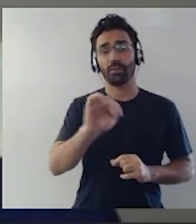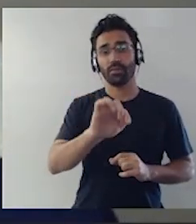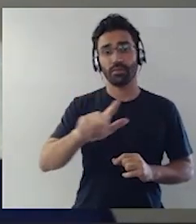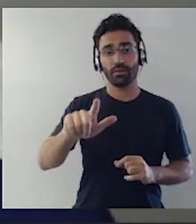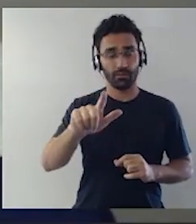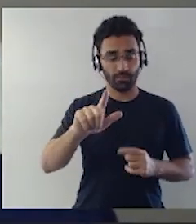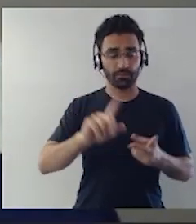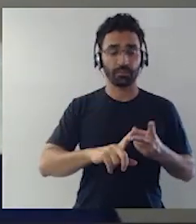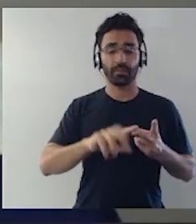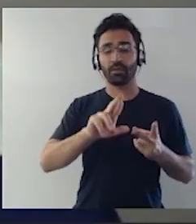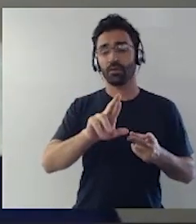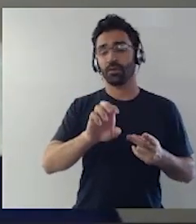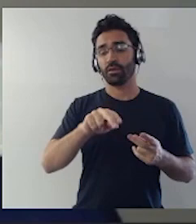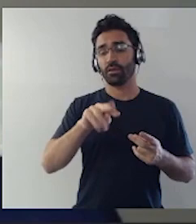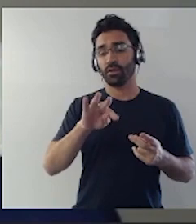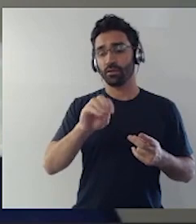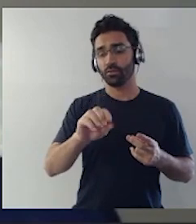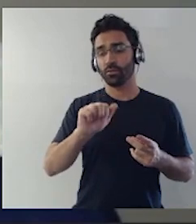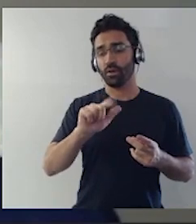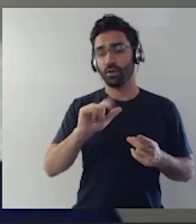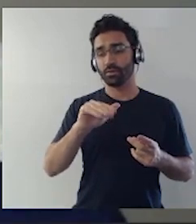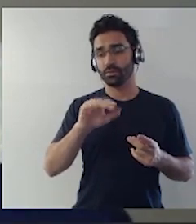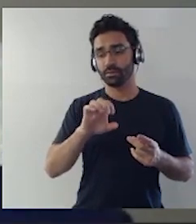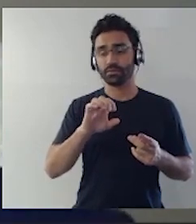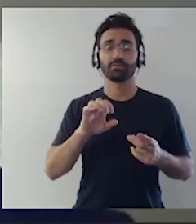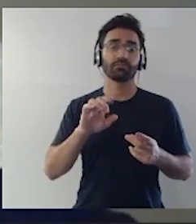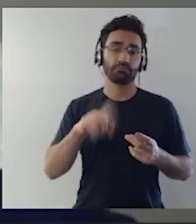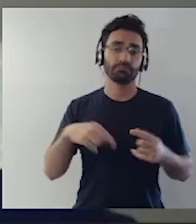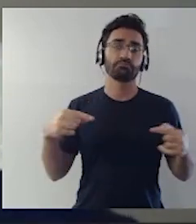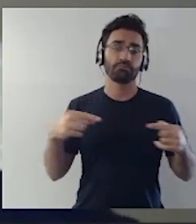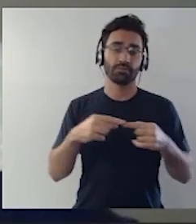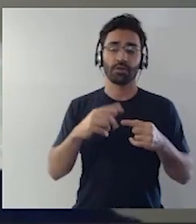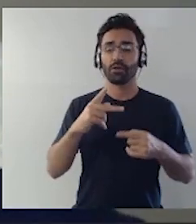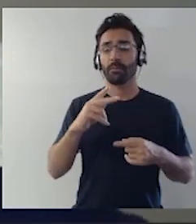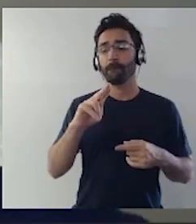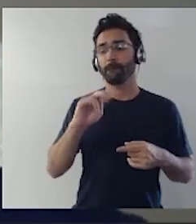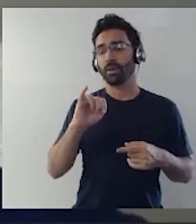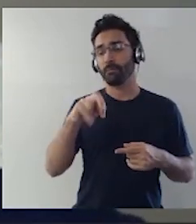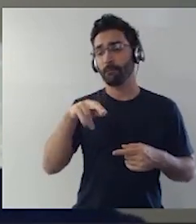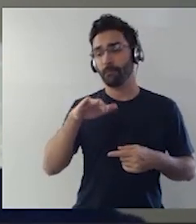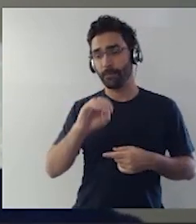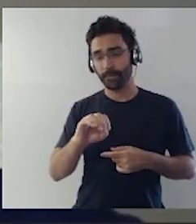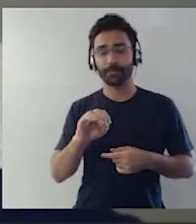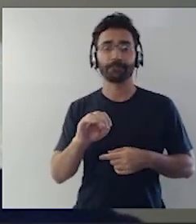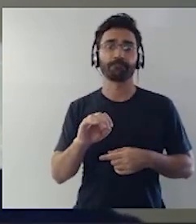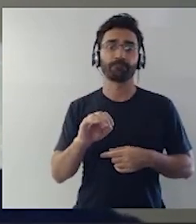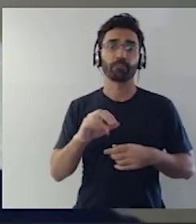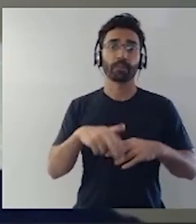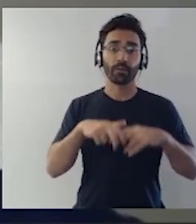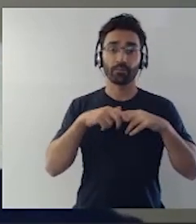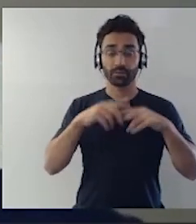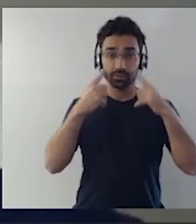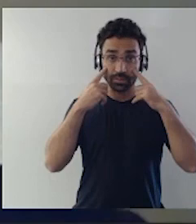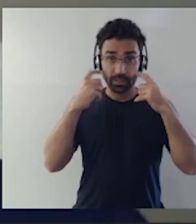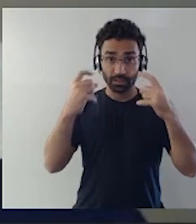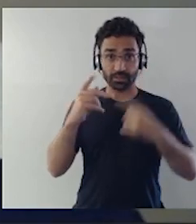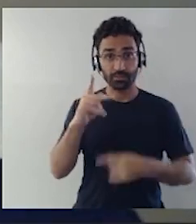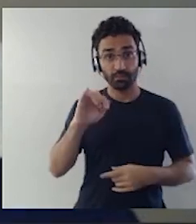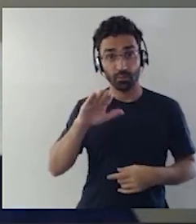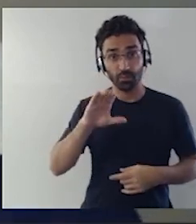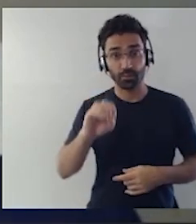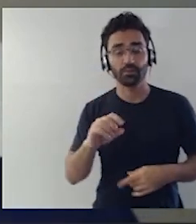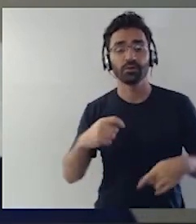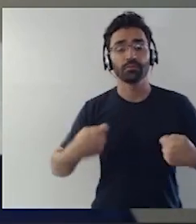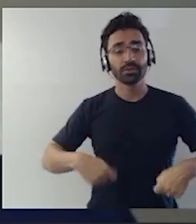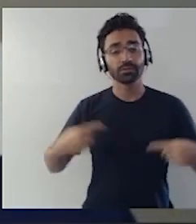Renato Alessi, o interesse público primário, não o interesse público secundário. O interesse público deve ser compreendido, portanto, à